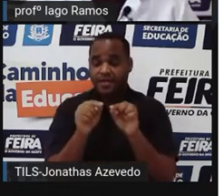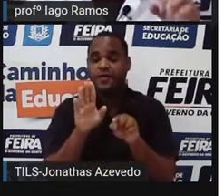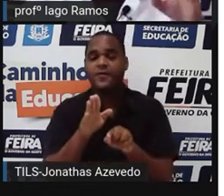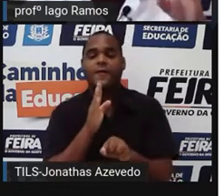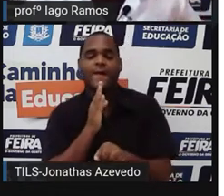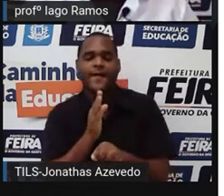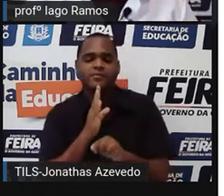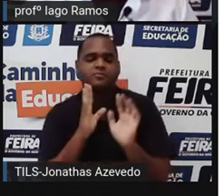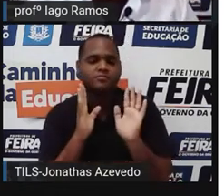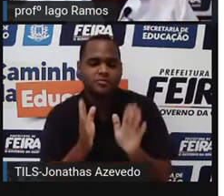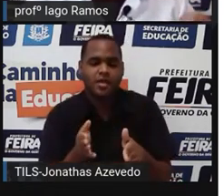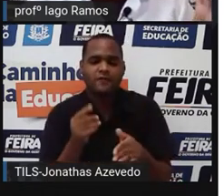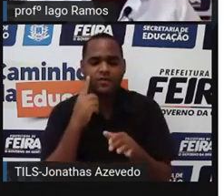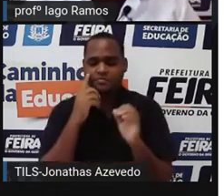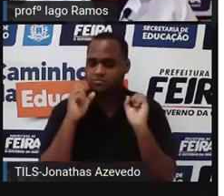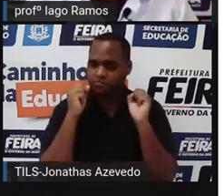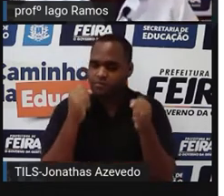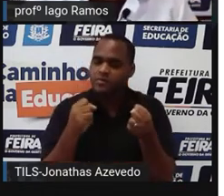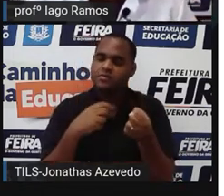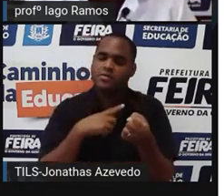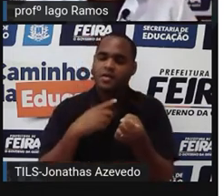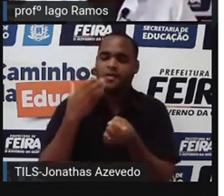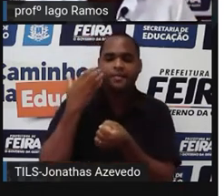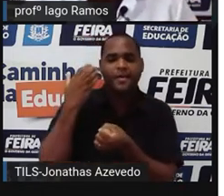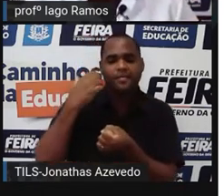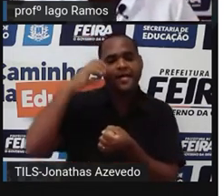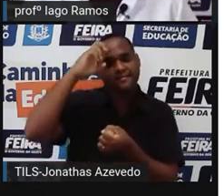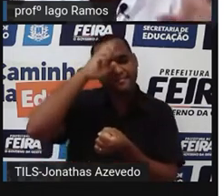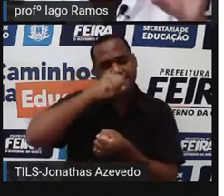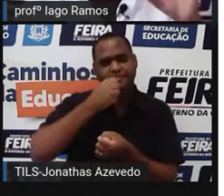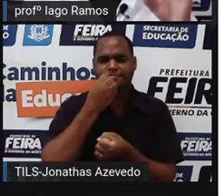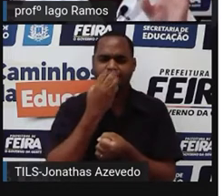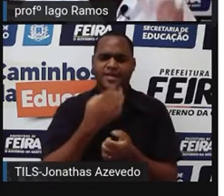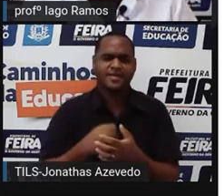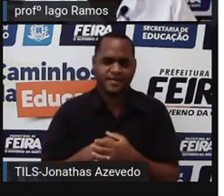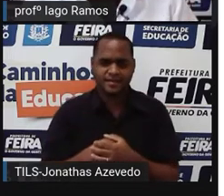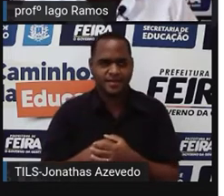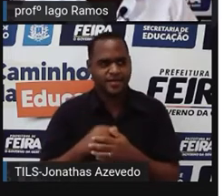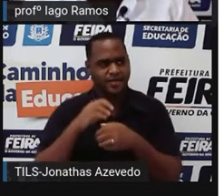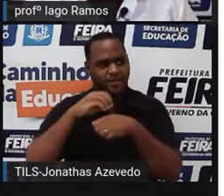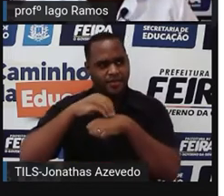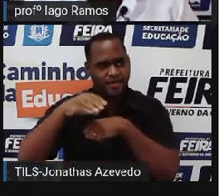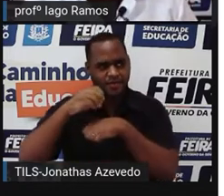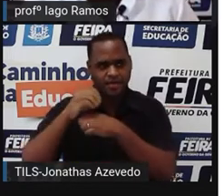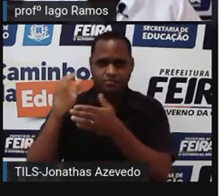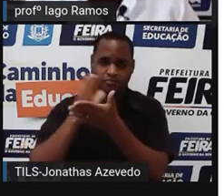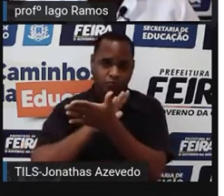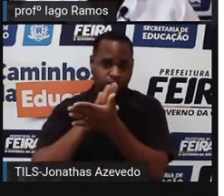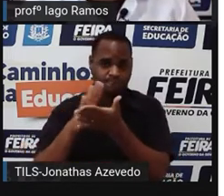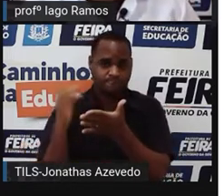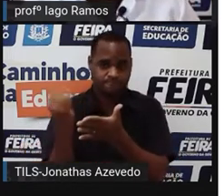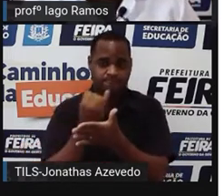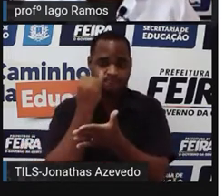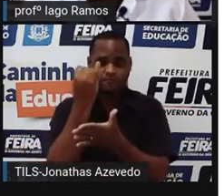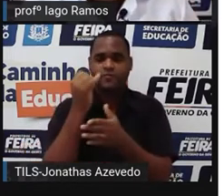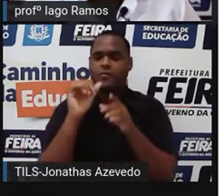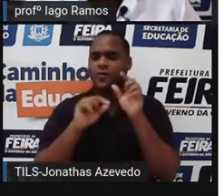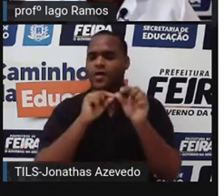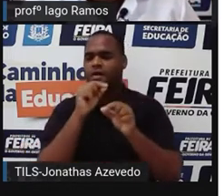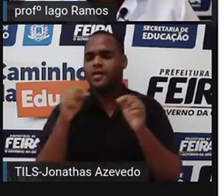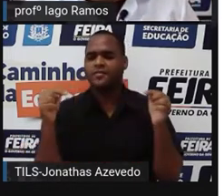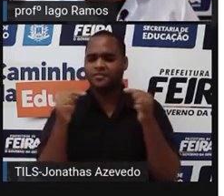conhecia, você só vai reforçar o que você já aprendeu sobre ele. Porque eu vou trazer aqui uns detalhes sobre